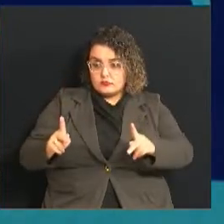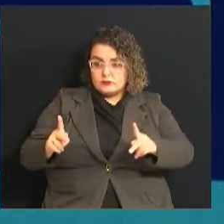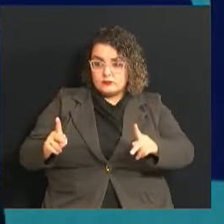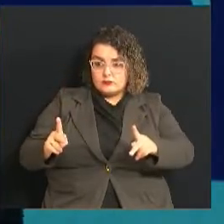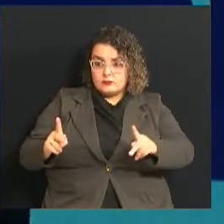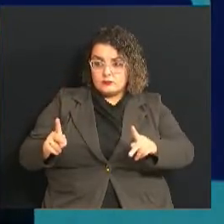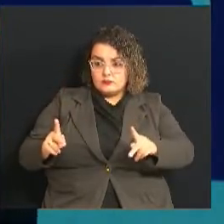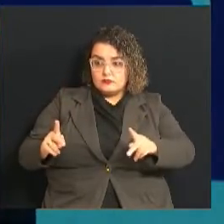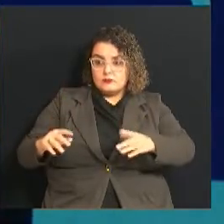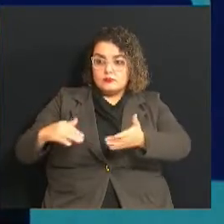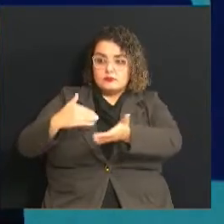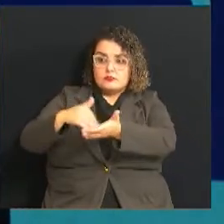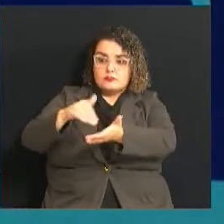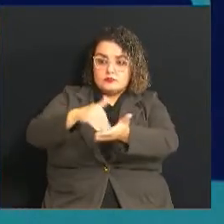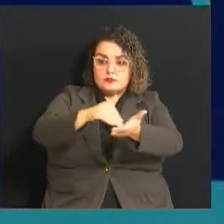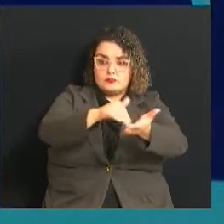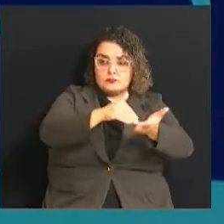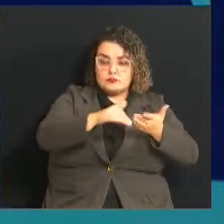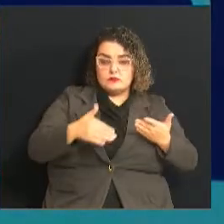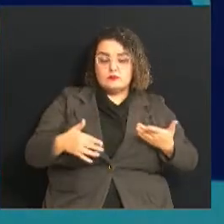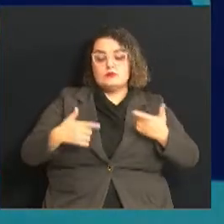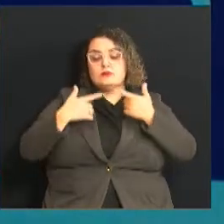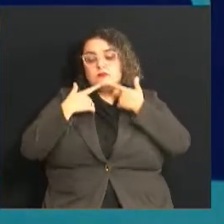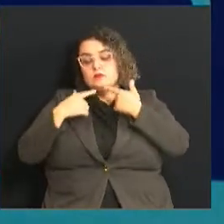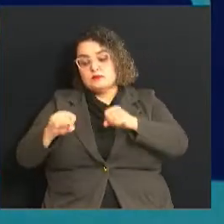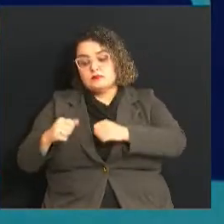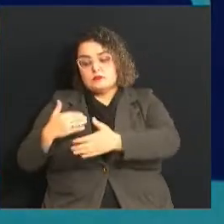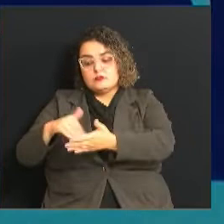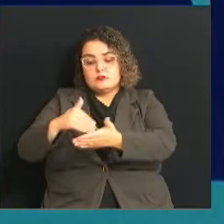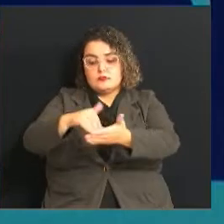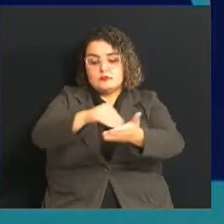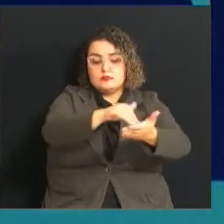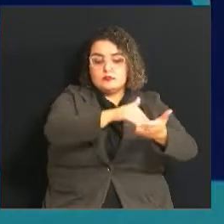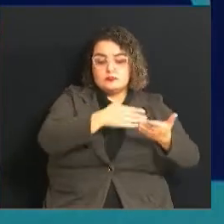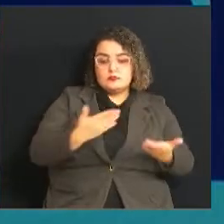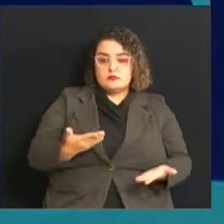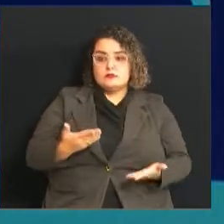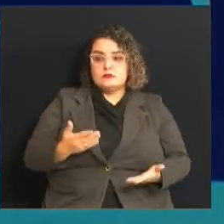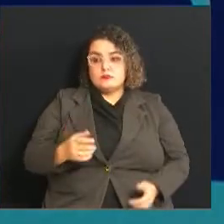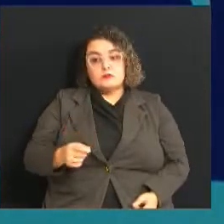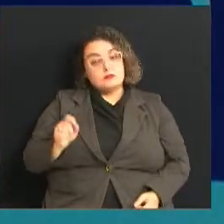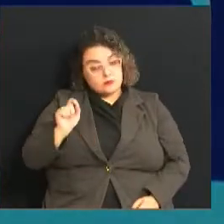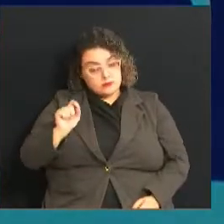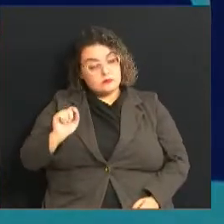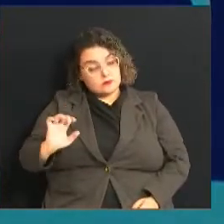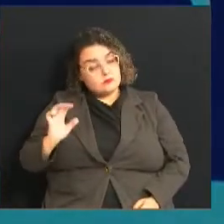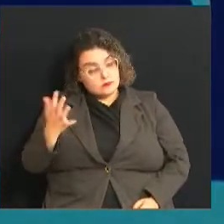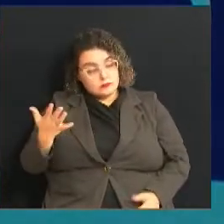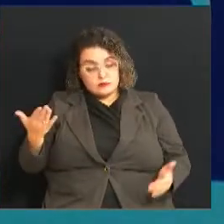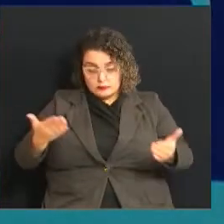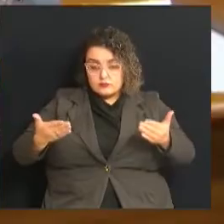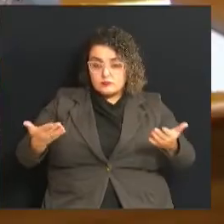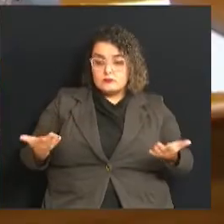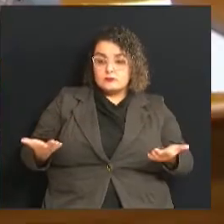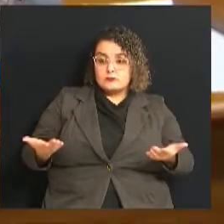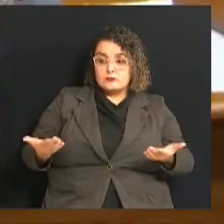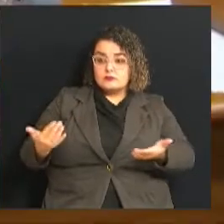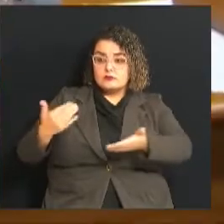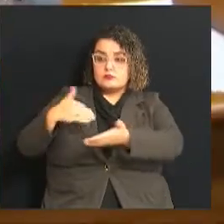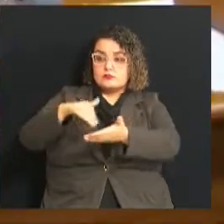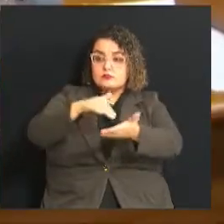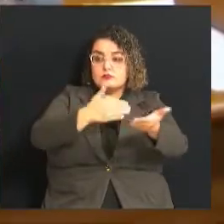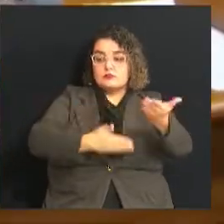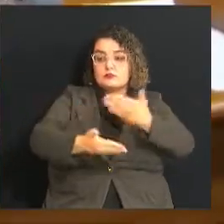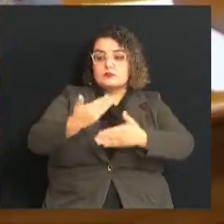secretarias, a linguagem entre as secretarias, que é o que está acontecendo hoje. As secretarias estão se falando. A